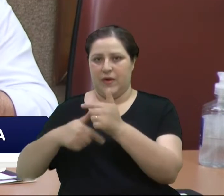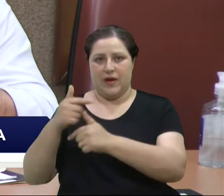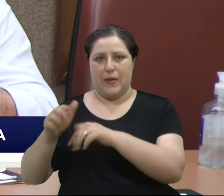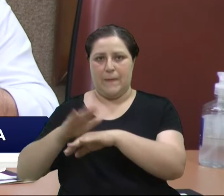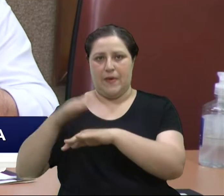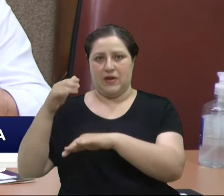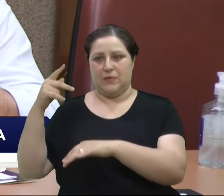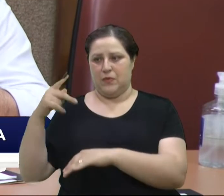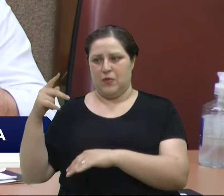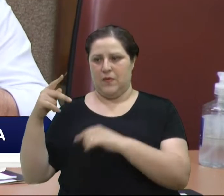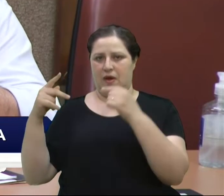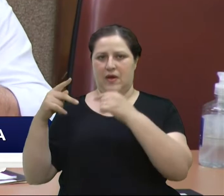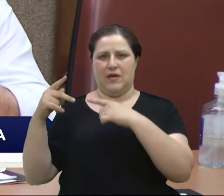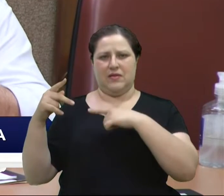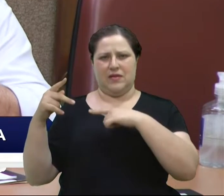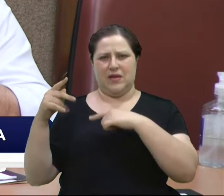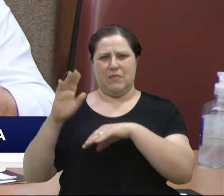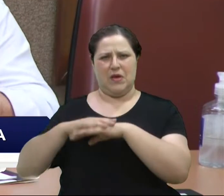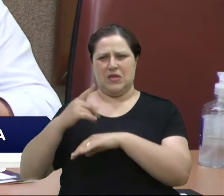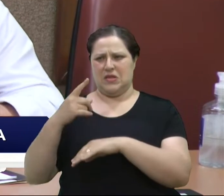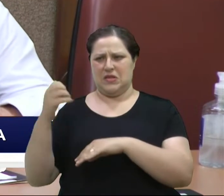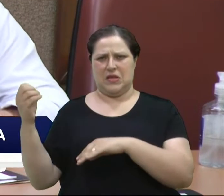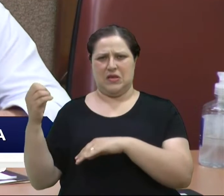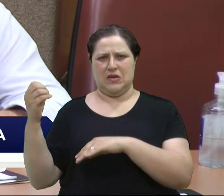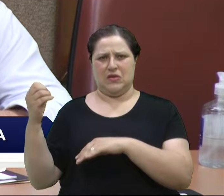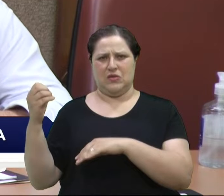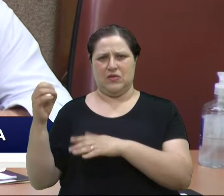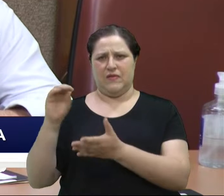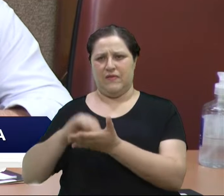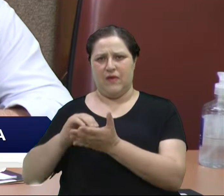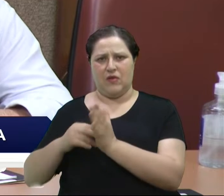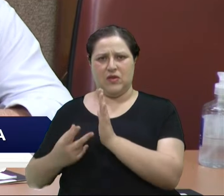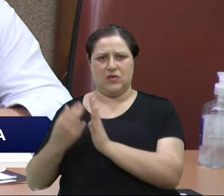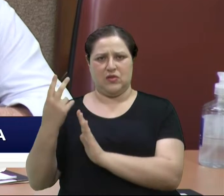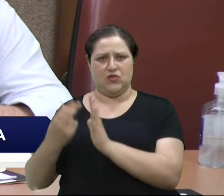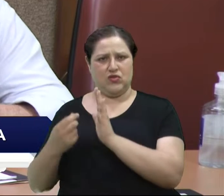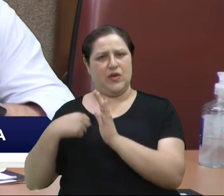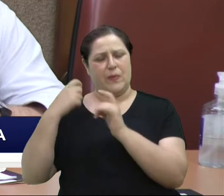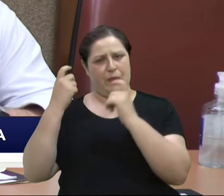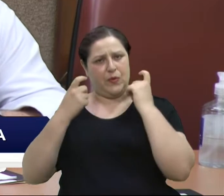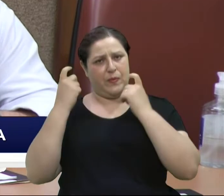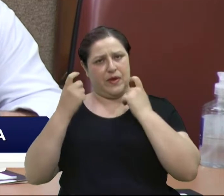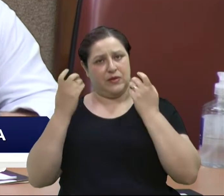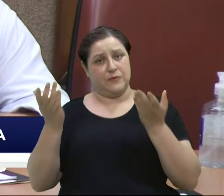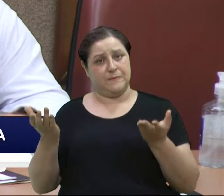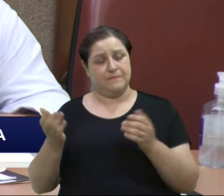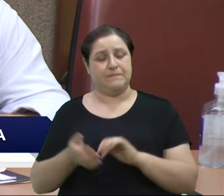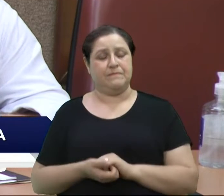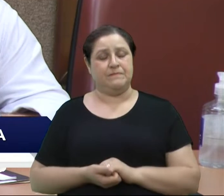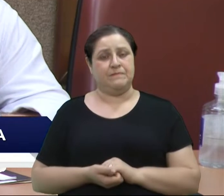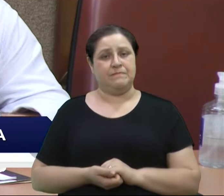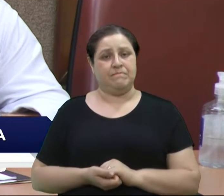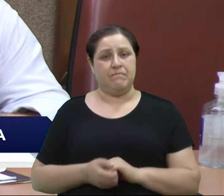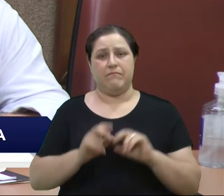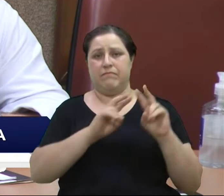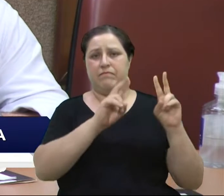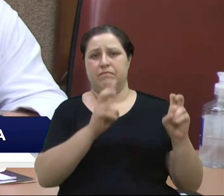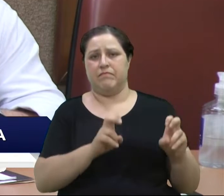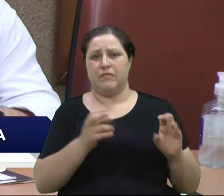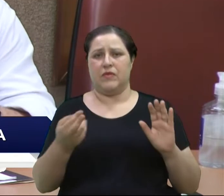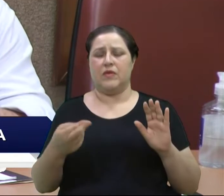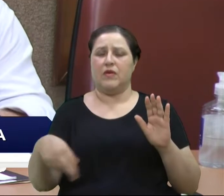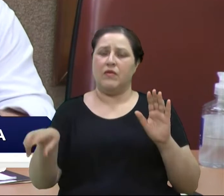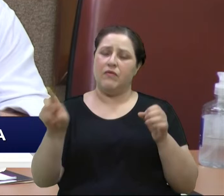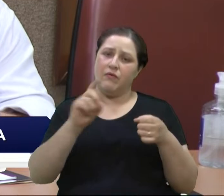também em todos os demais cenários, não só em cirurgia eletiva. Então, eu falei da questão da retomada